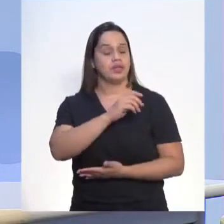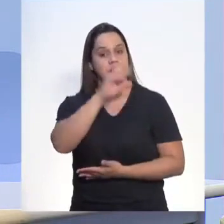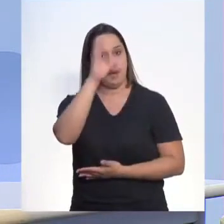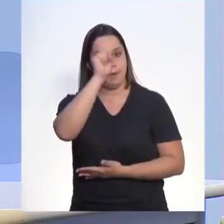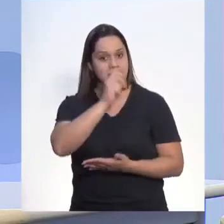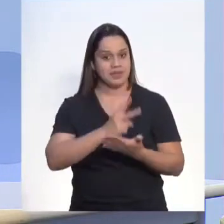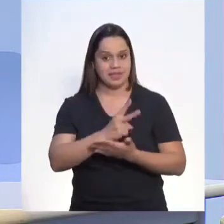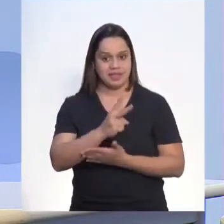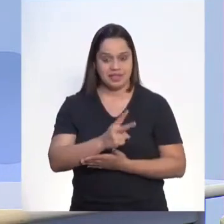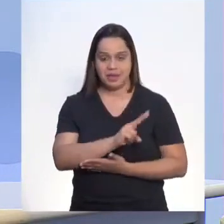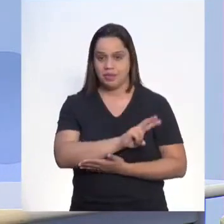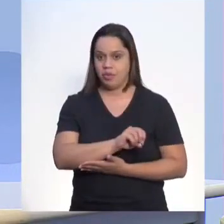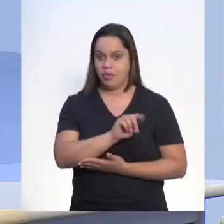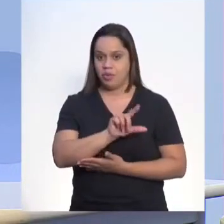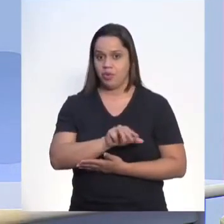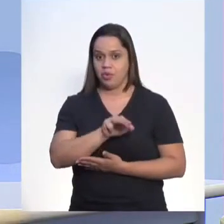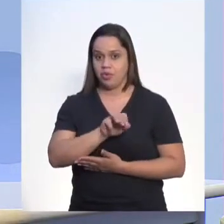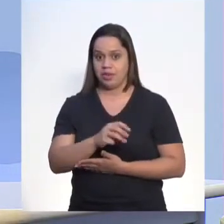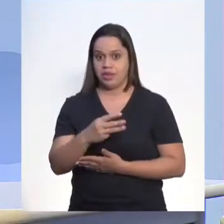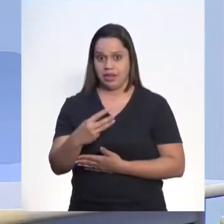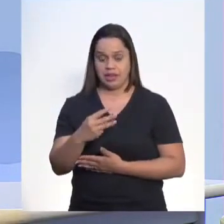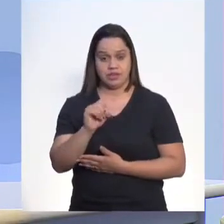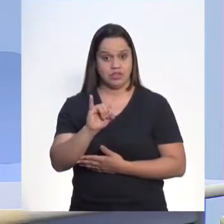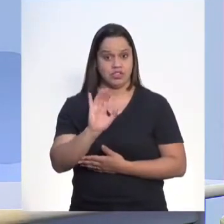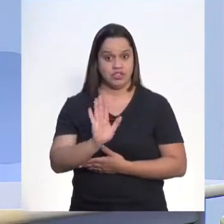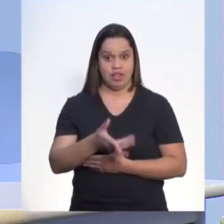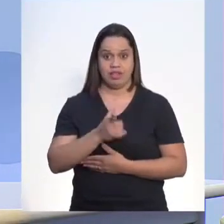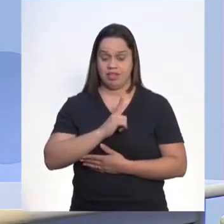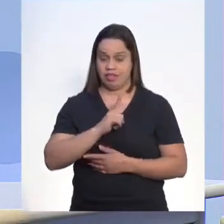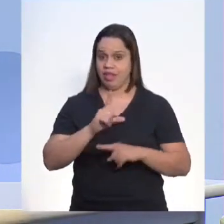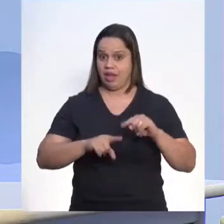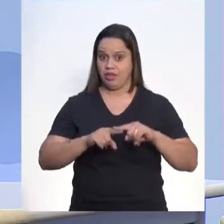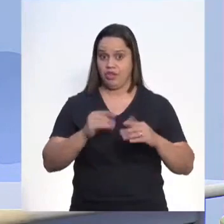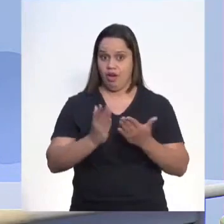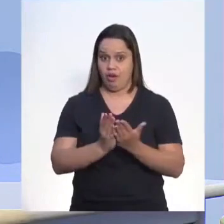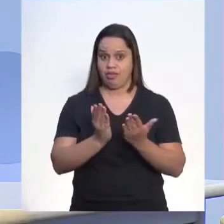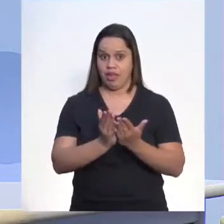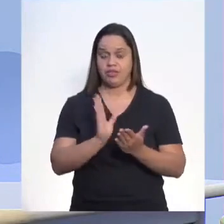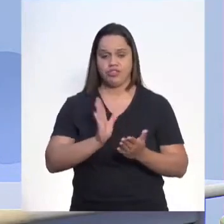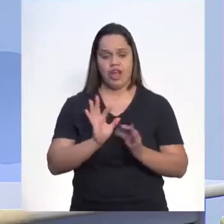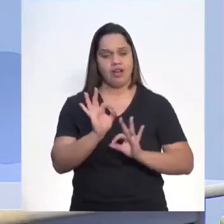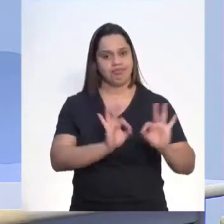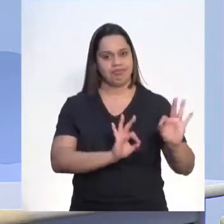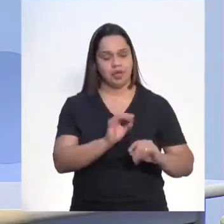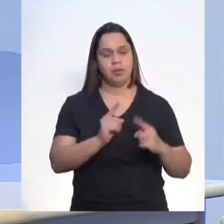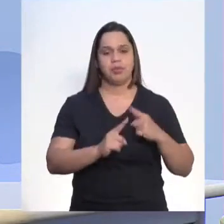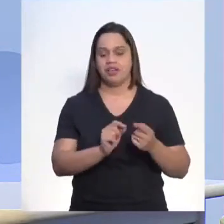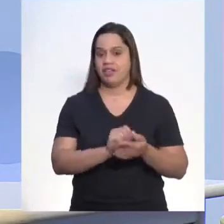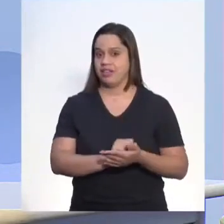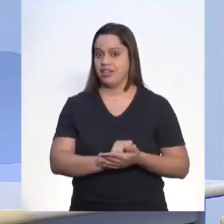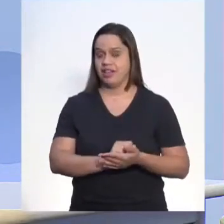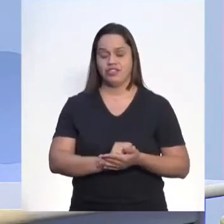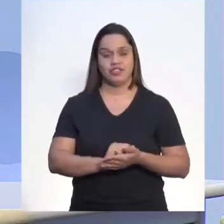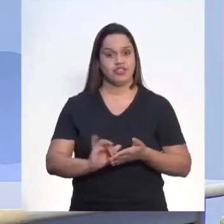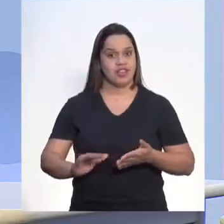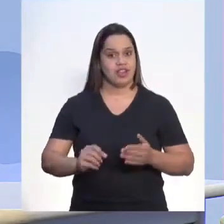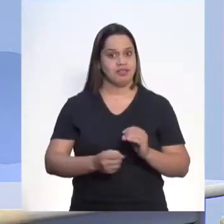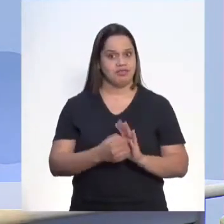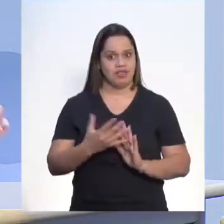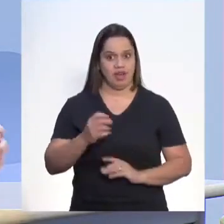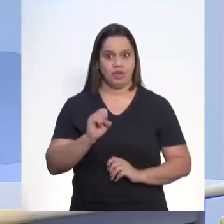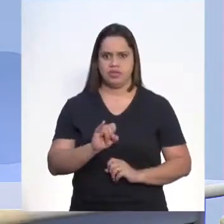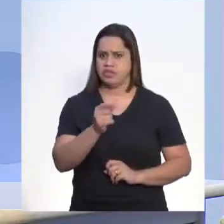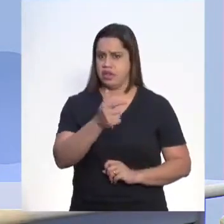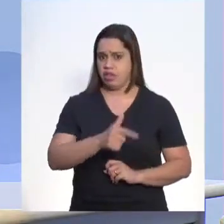volume 3. Então, se você já tiver esse material, separe, nós vamos fazer várias atividades dele. Se você